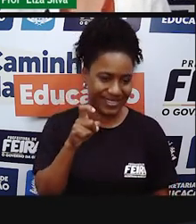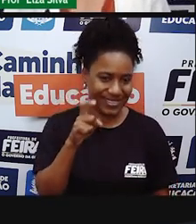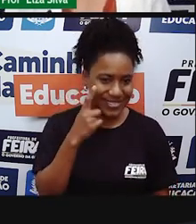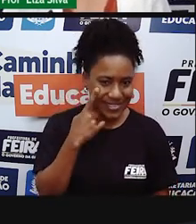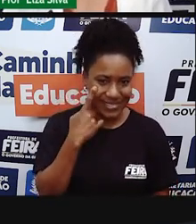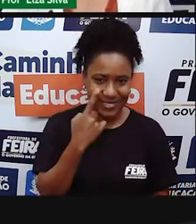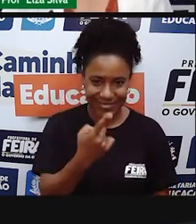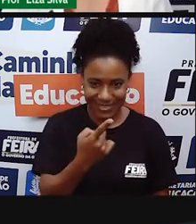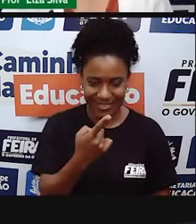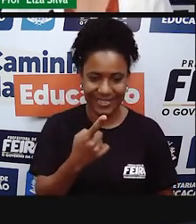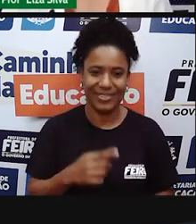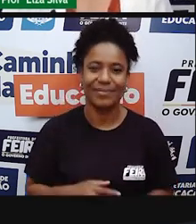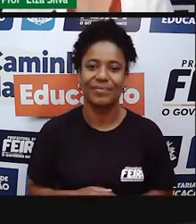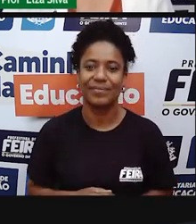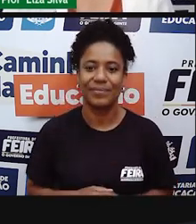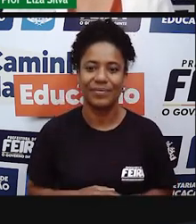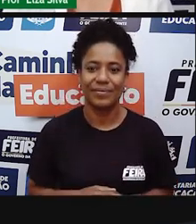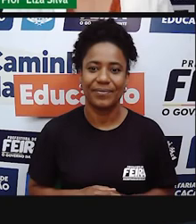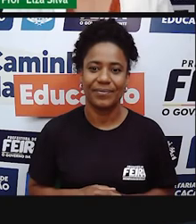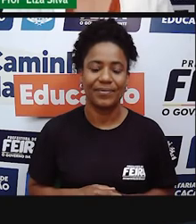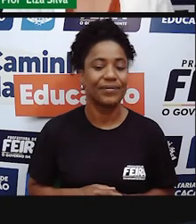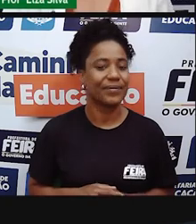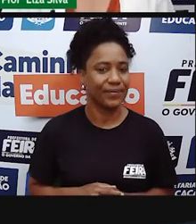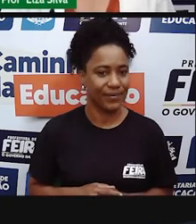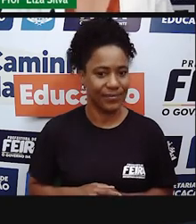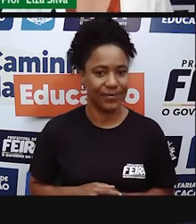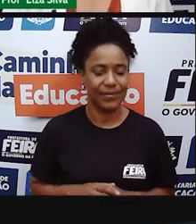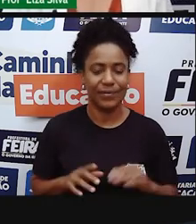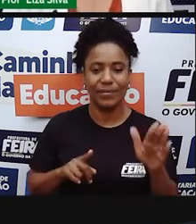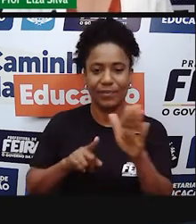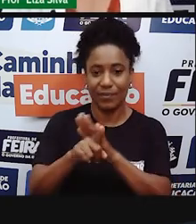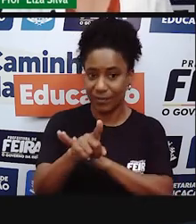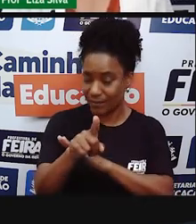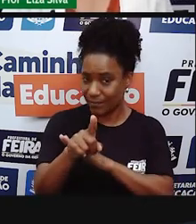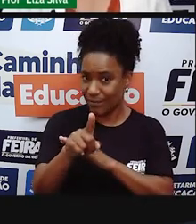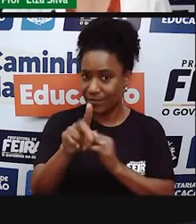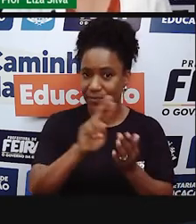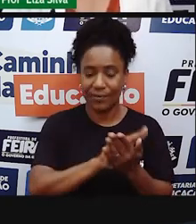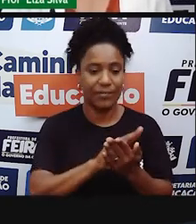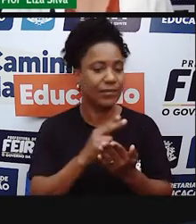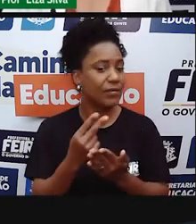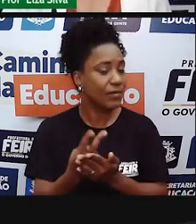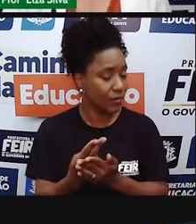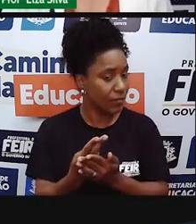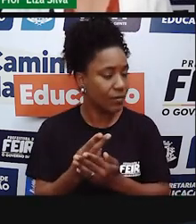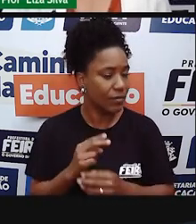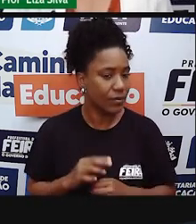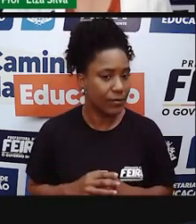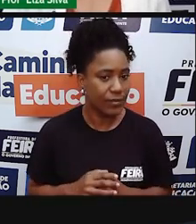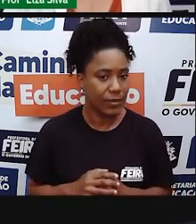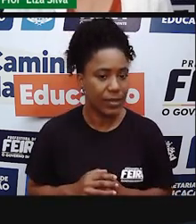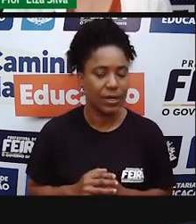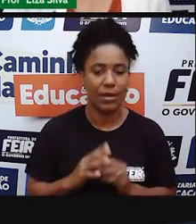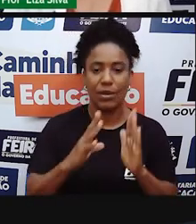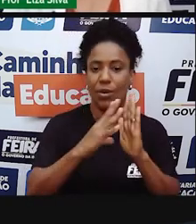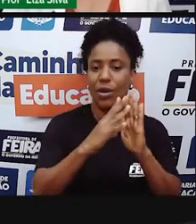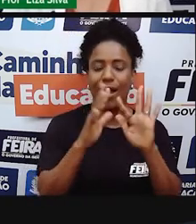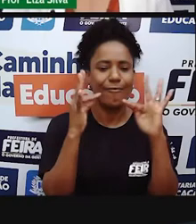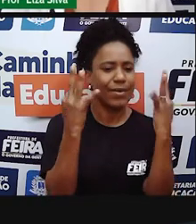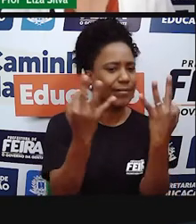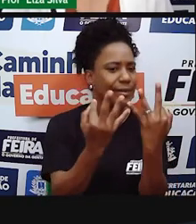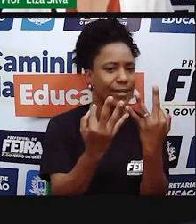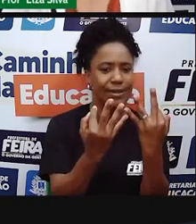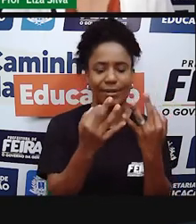Number five. What kind of family is Alex's family? Então, qual é o modelo de